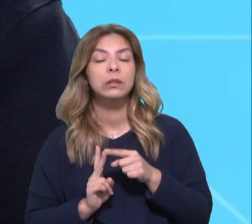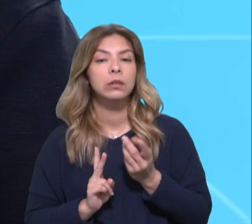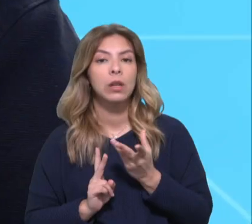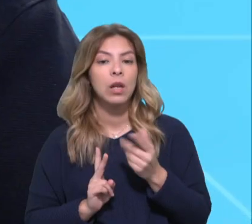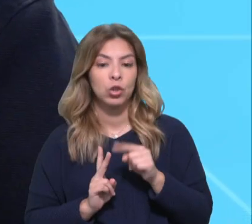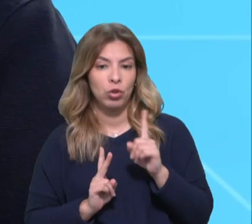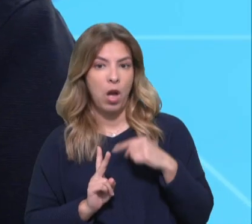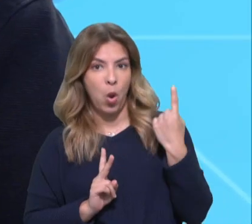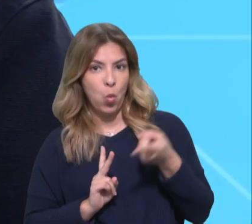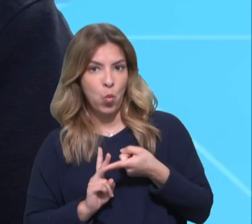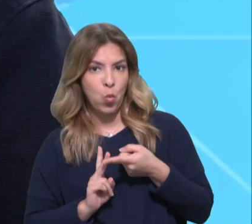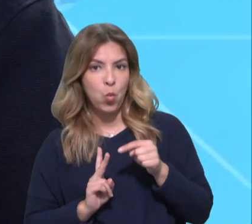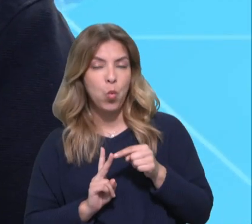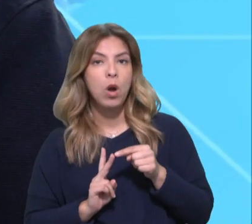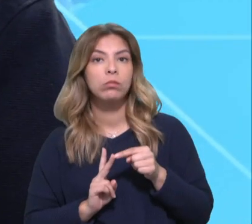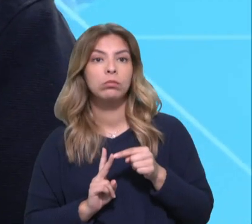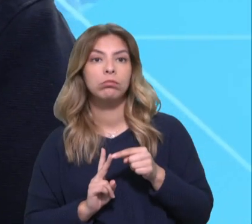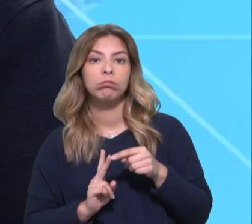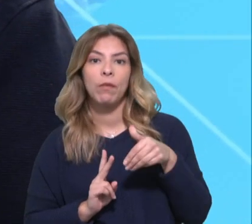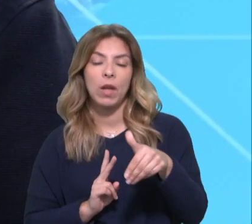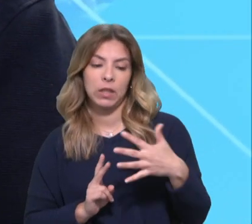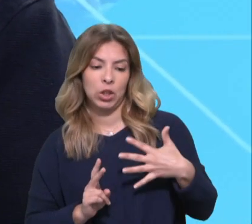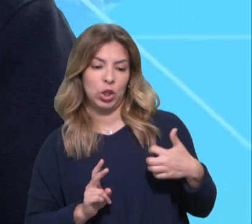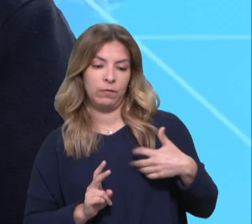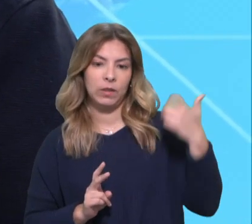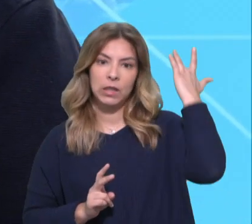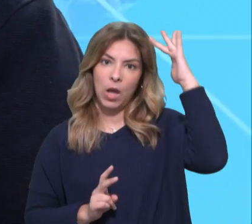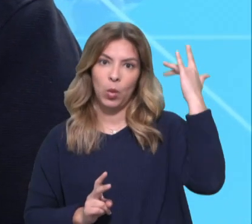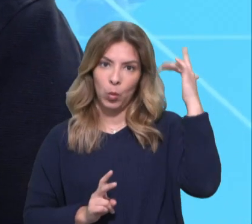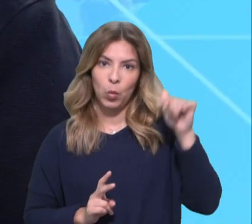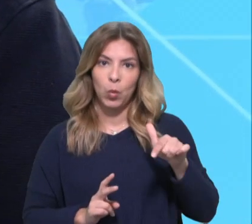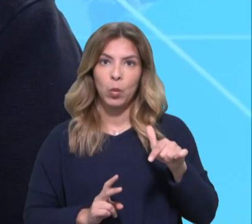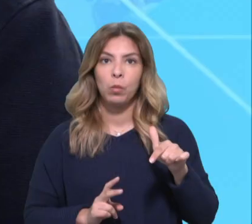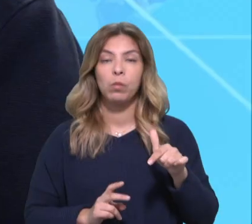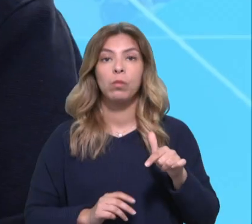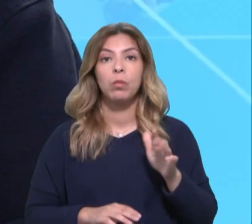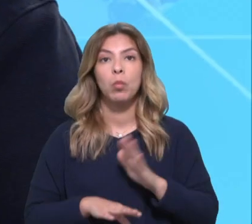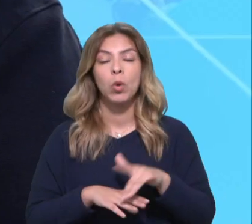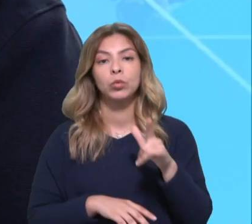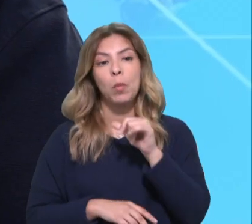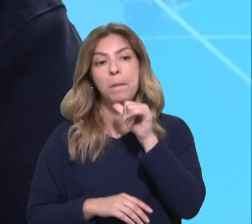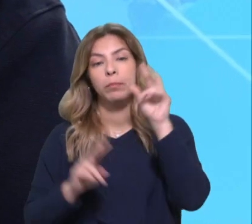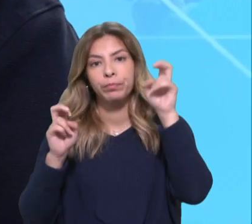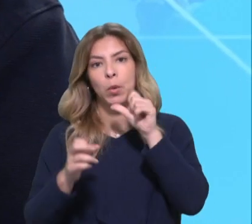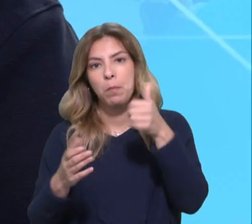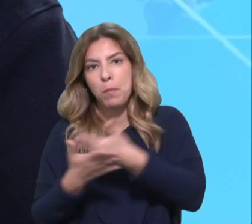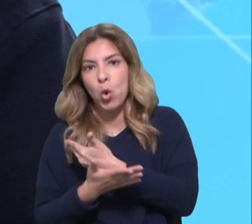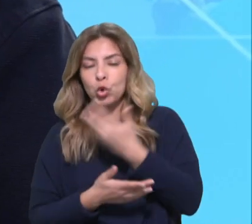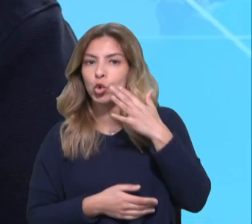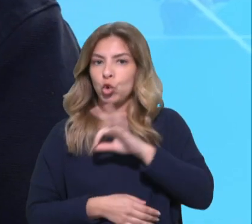Este ano vai haver, portanto, na Sexta-feira Santa, depois da celebração da morte do Senhor,